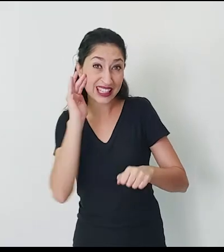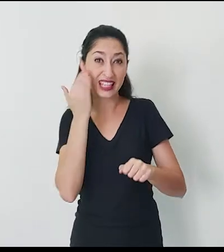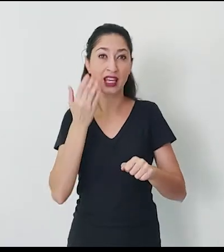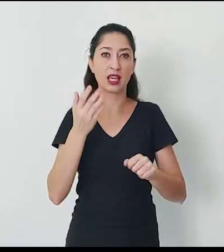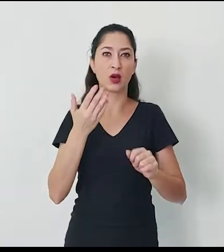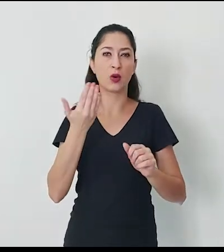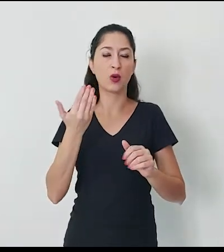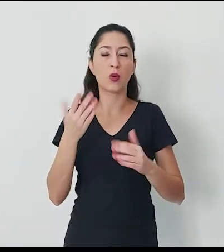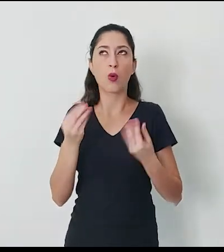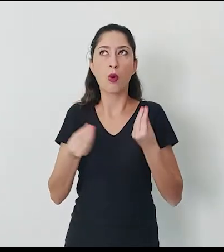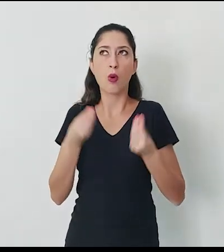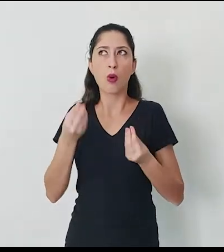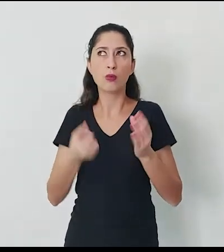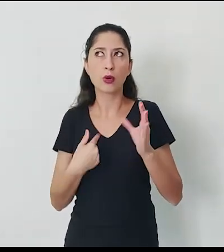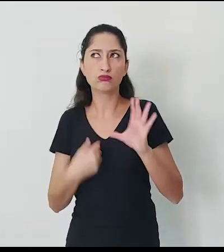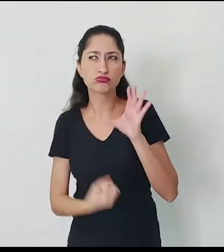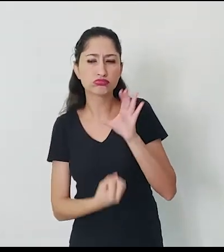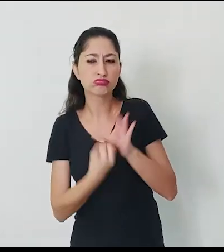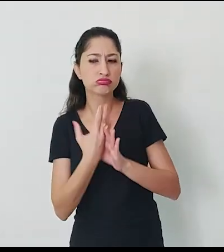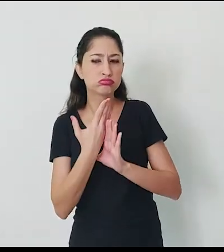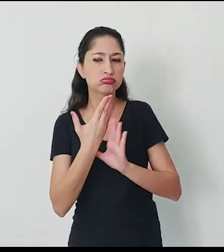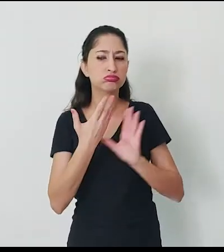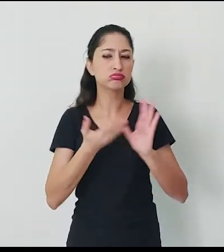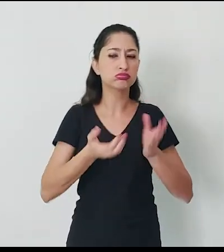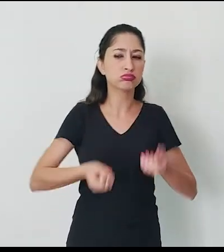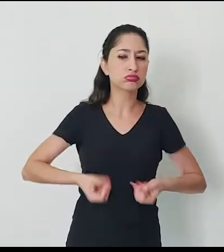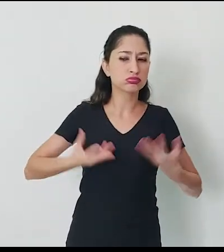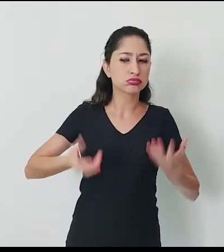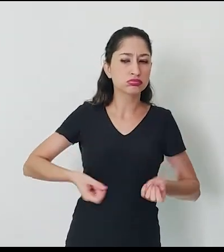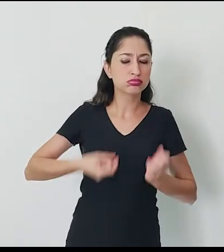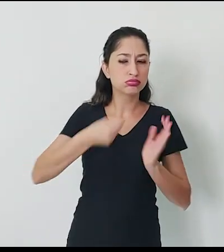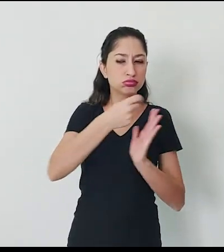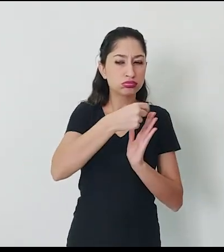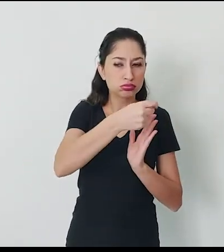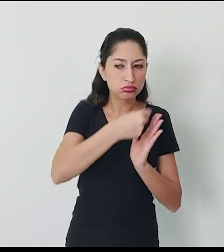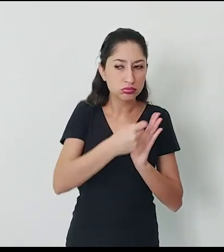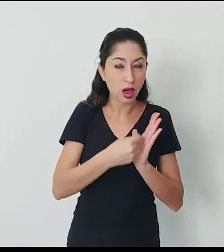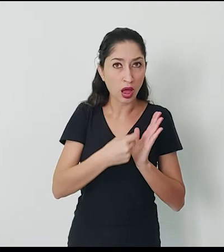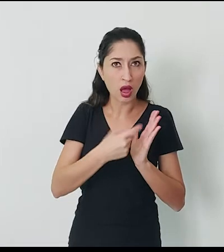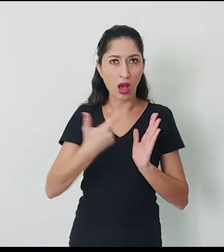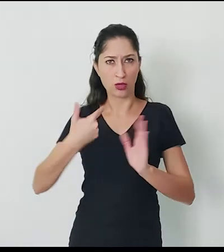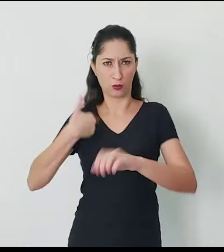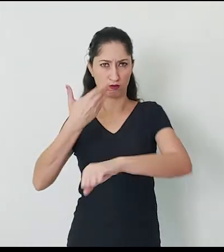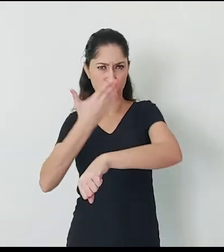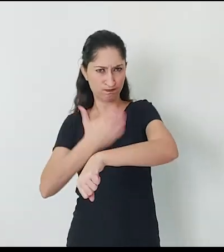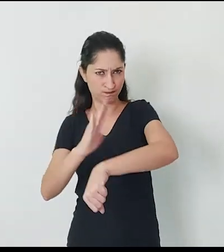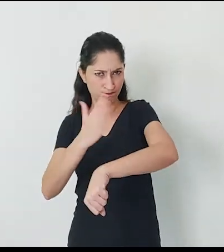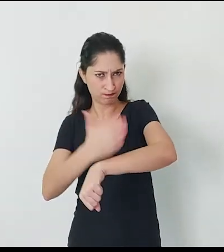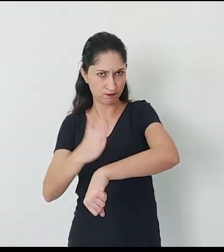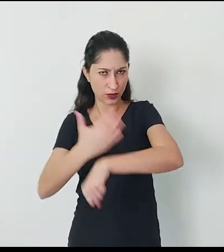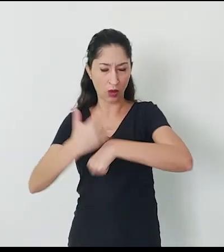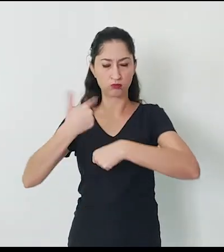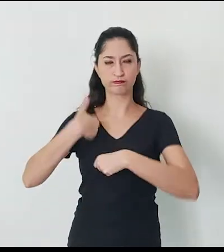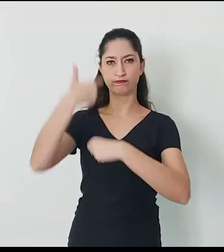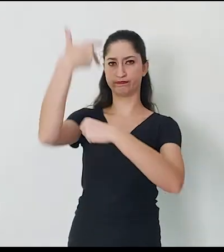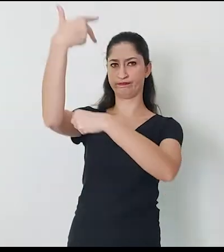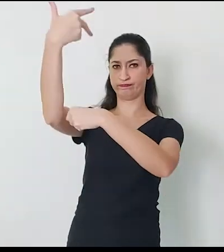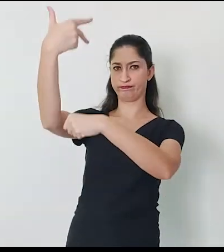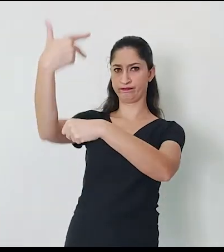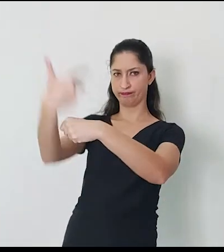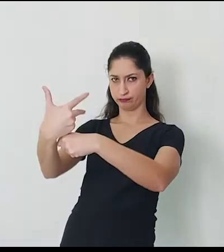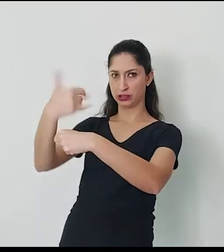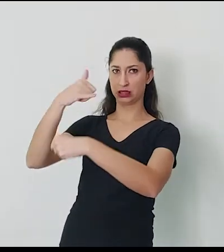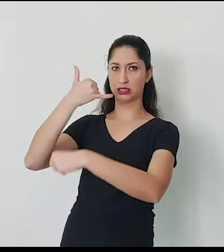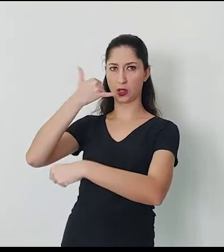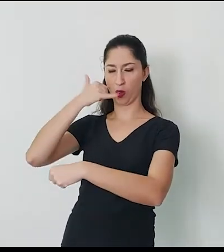também compreender nosso processo corporal apresentando aquela poesia. Então, quando você está ali ensaiando, é massa você pegar seu